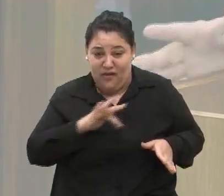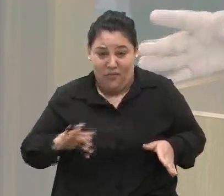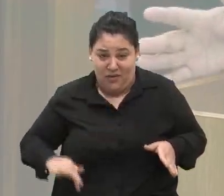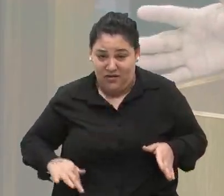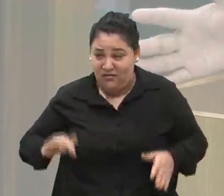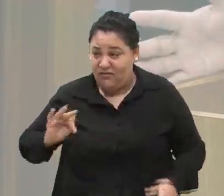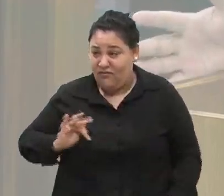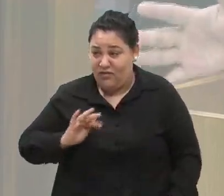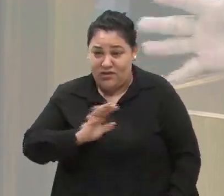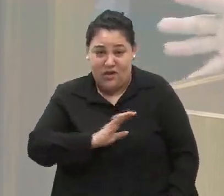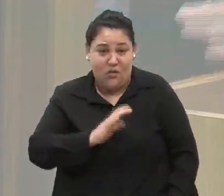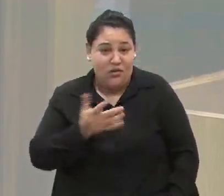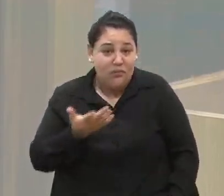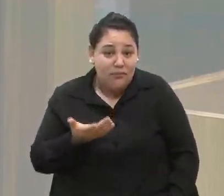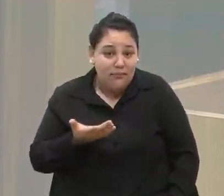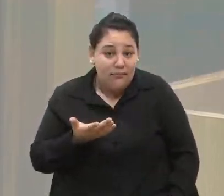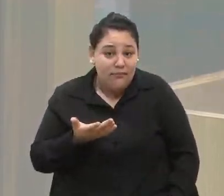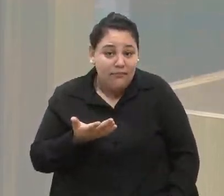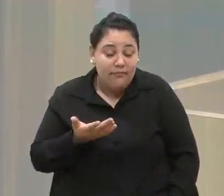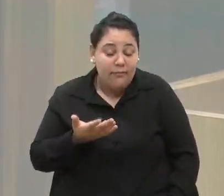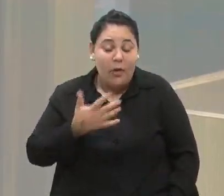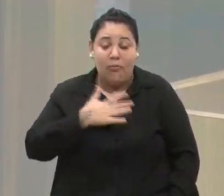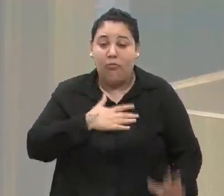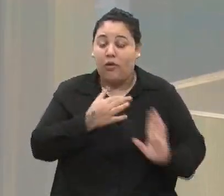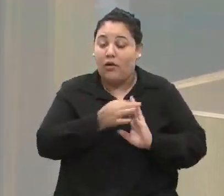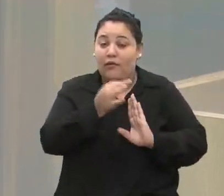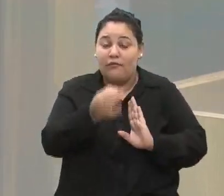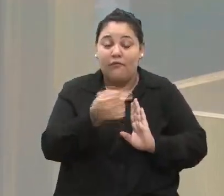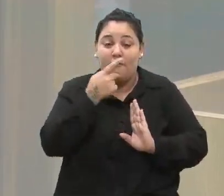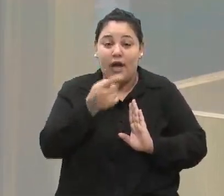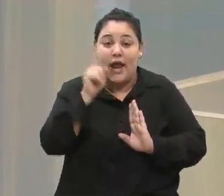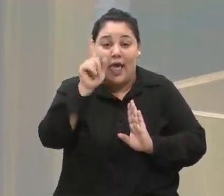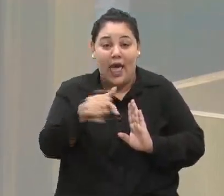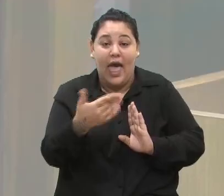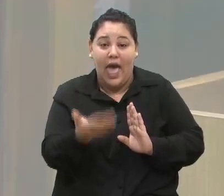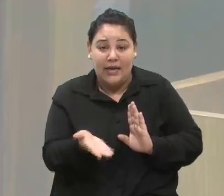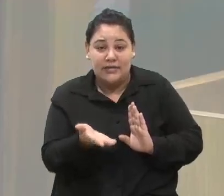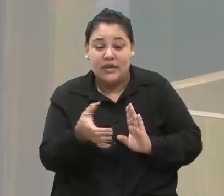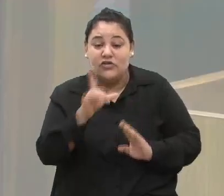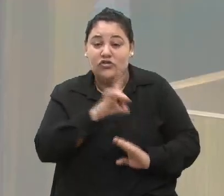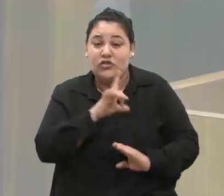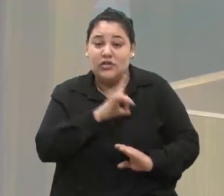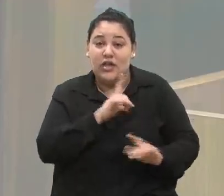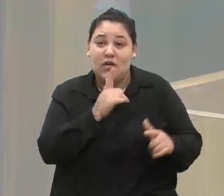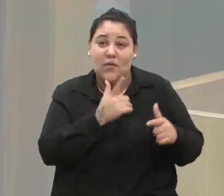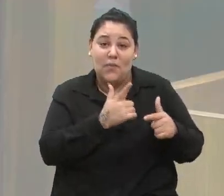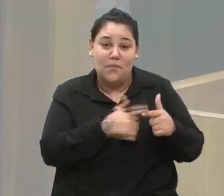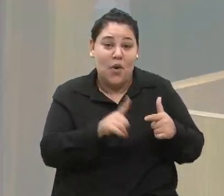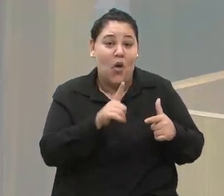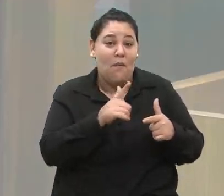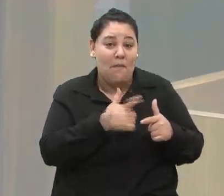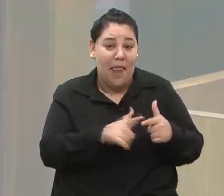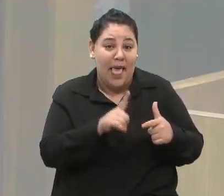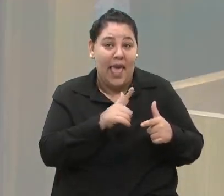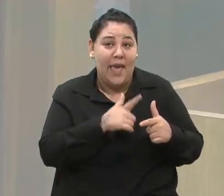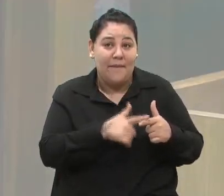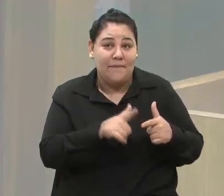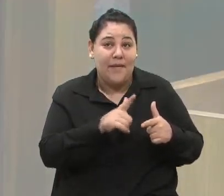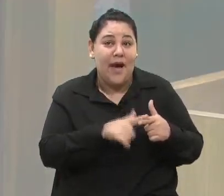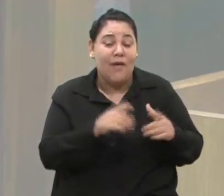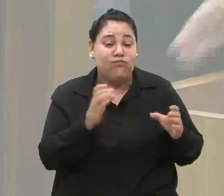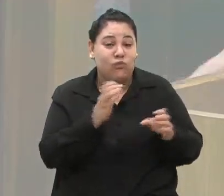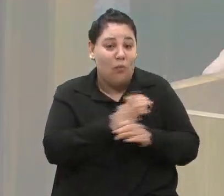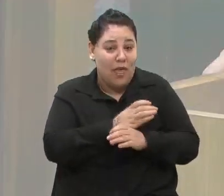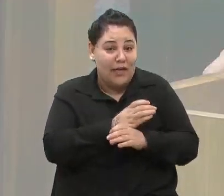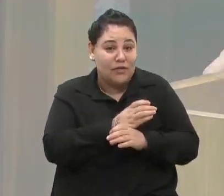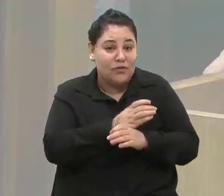Então, gente, a minha colocação é essa. Nós temos um problema tácito de incompetência